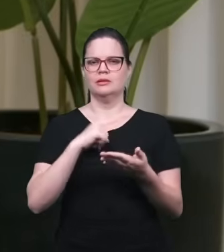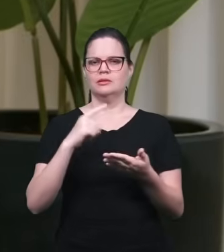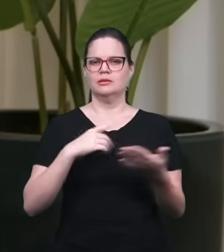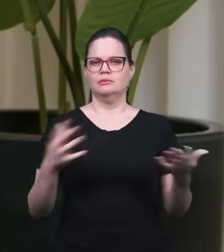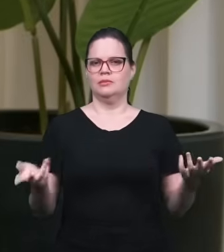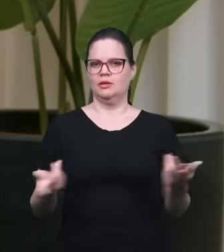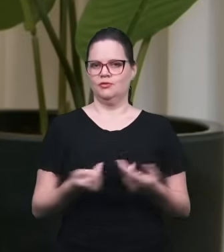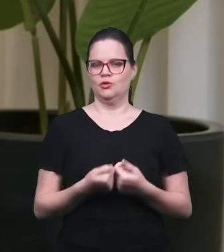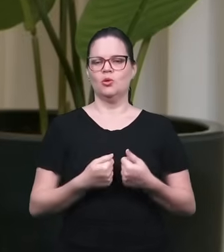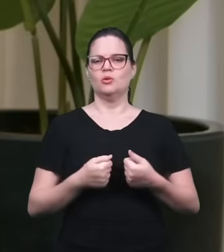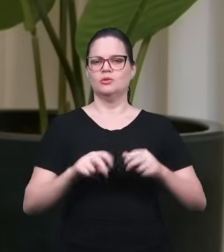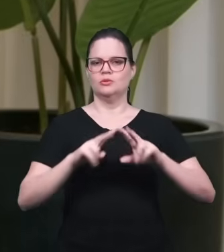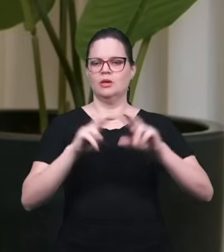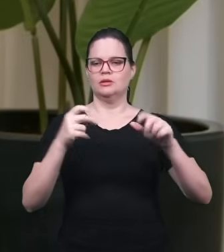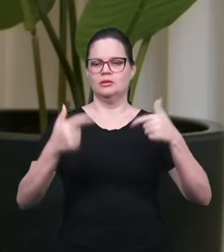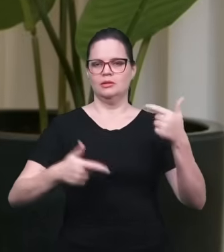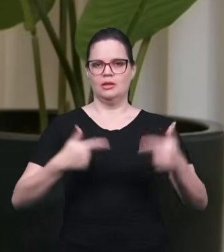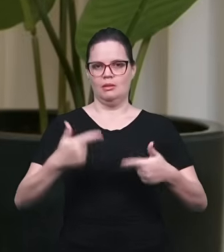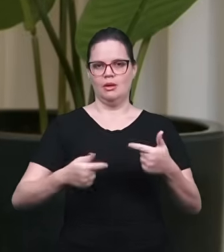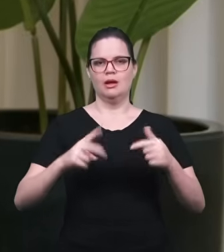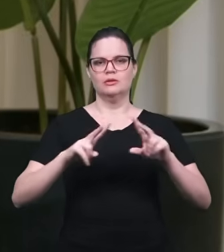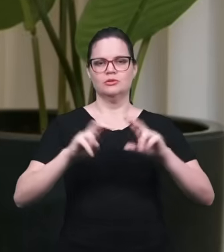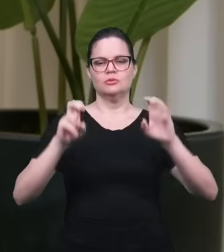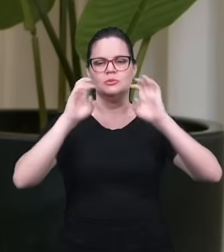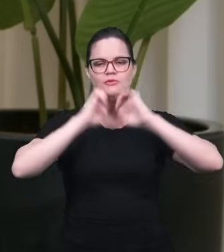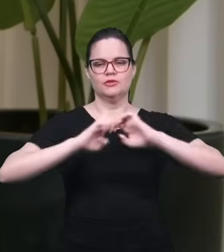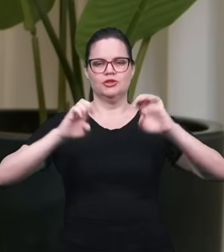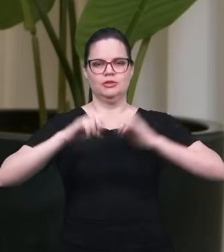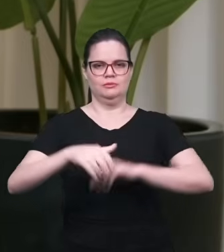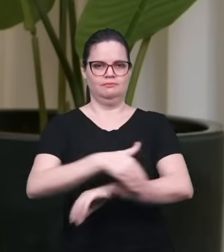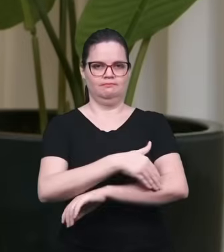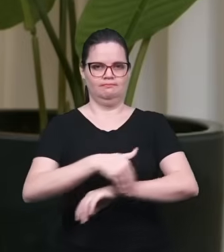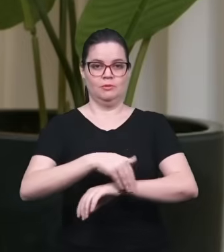de evangelização usando os jovens. Amém. Né?